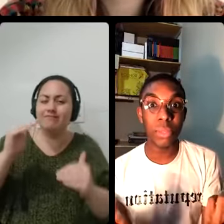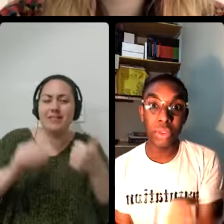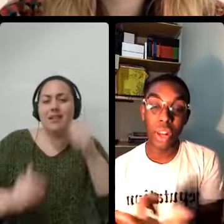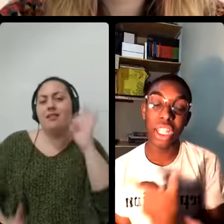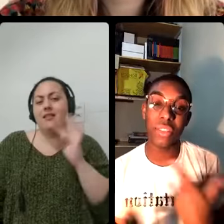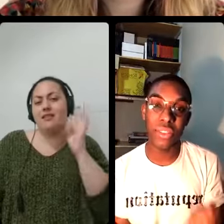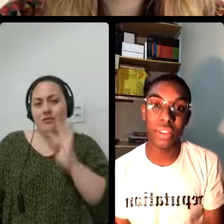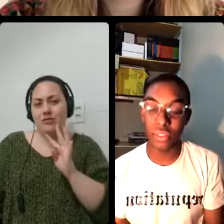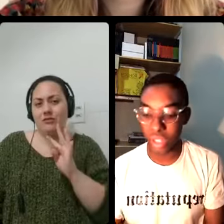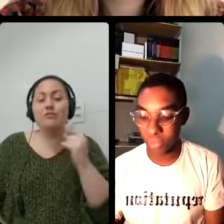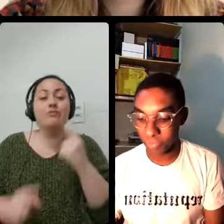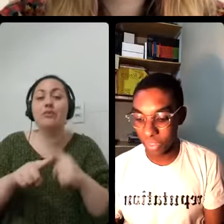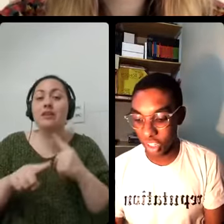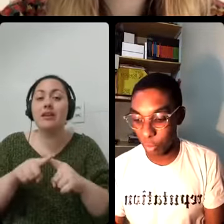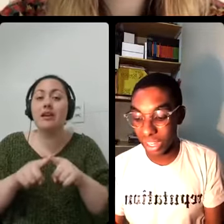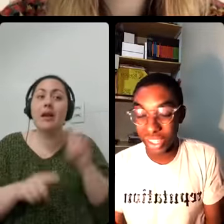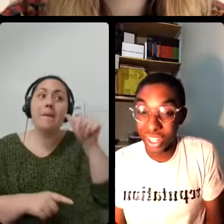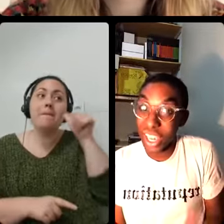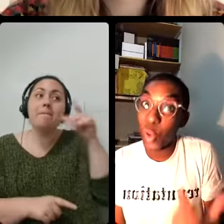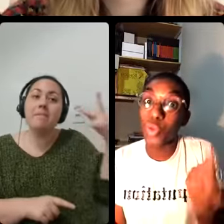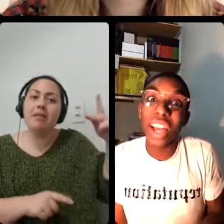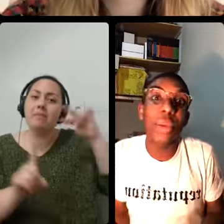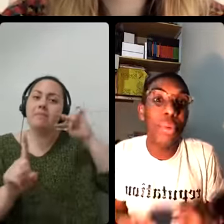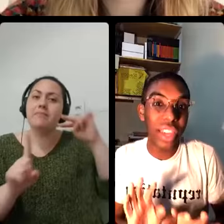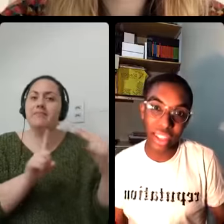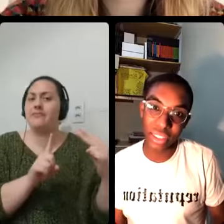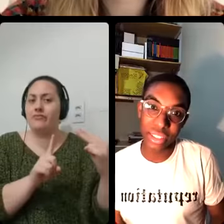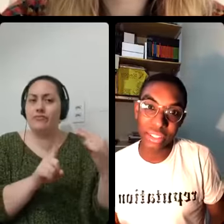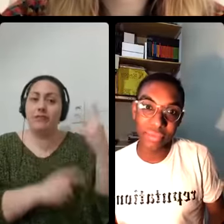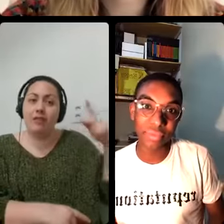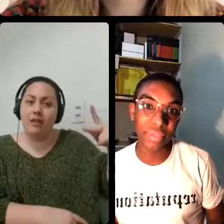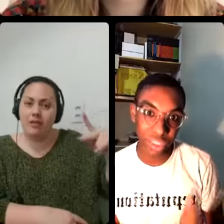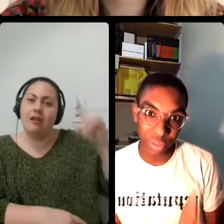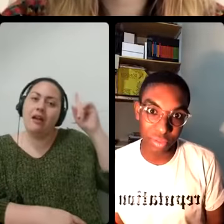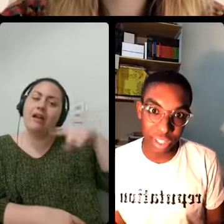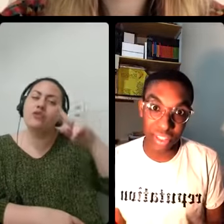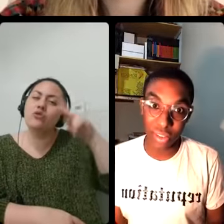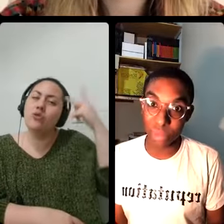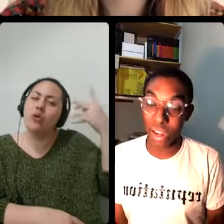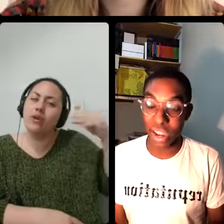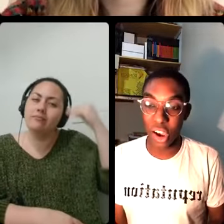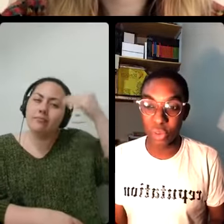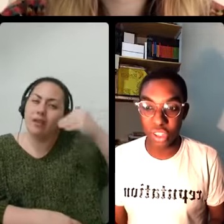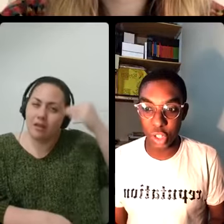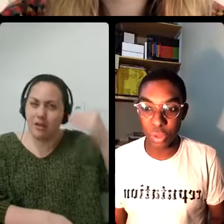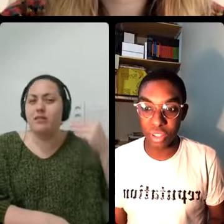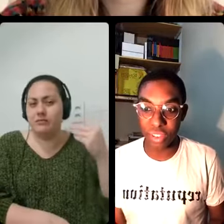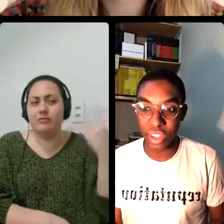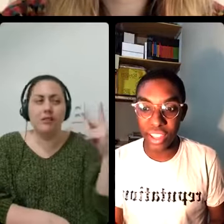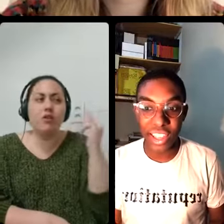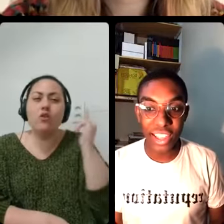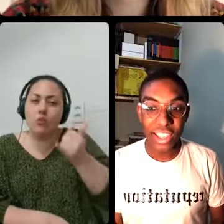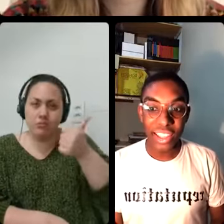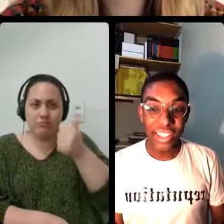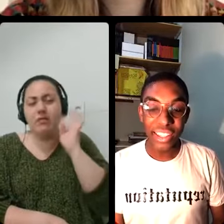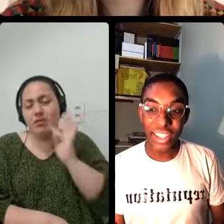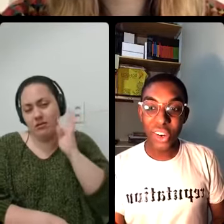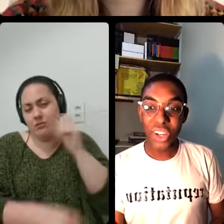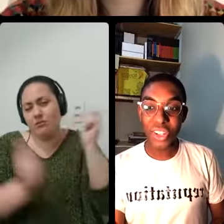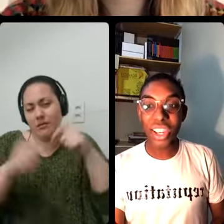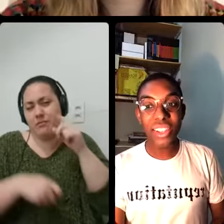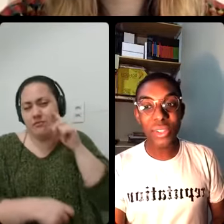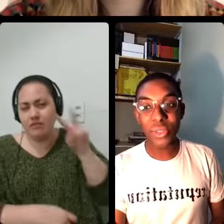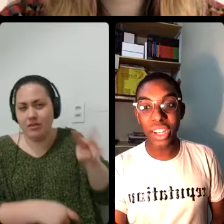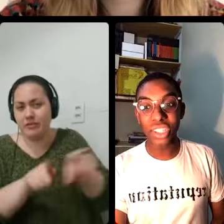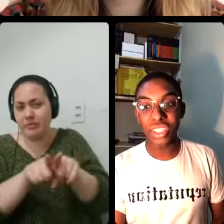em cima do que ela está vivendo, né? Então é uma história que é contada por ela. Então, né, isso também é legal da gente poder ver. E eu